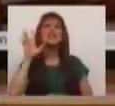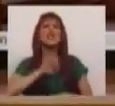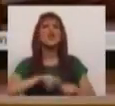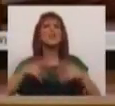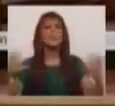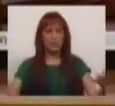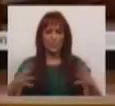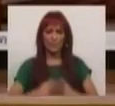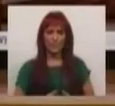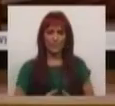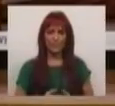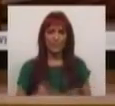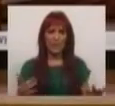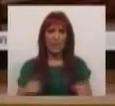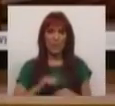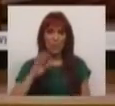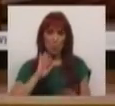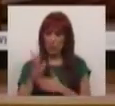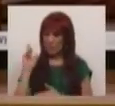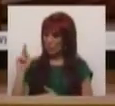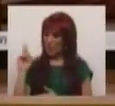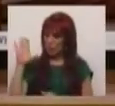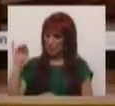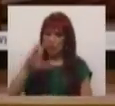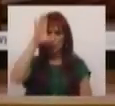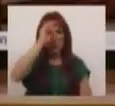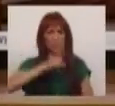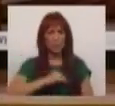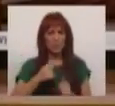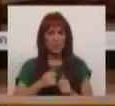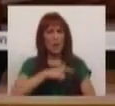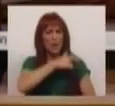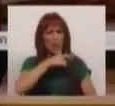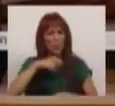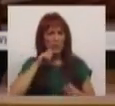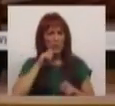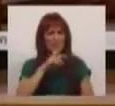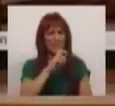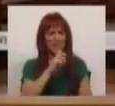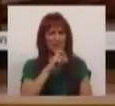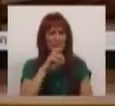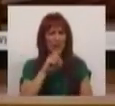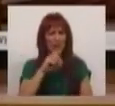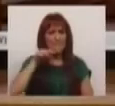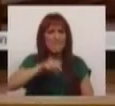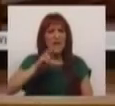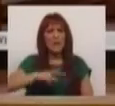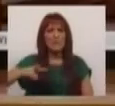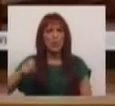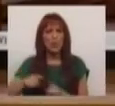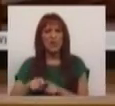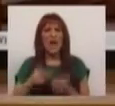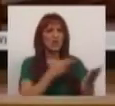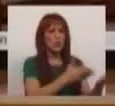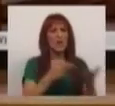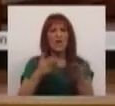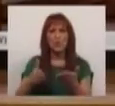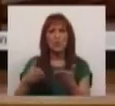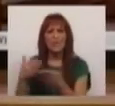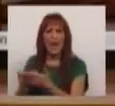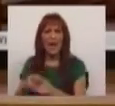e senhores deputados, na última década o Estado português comprometeu 30 mil milhões de euros em ajudas à